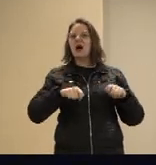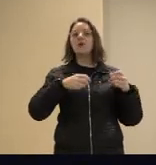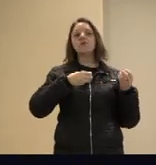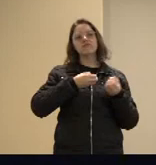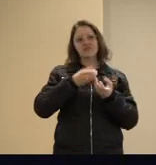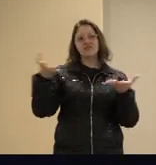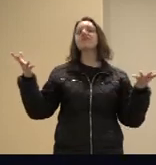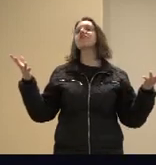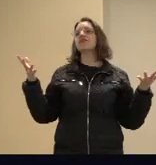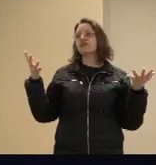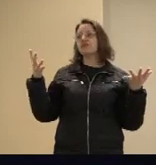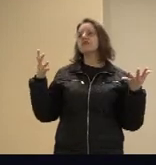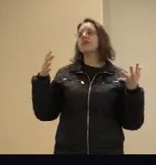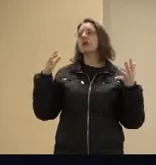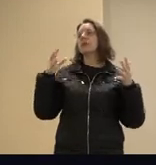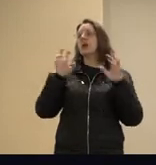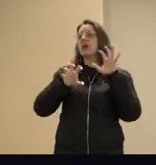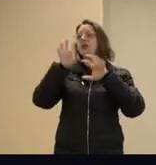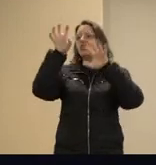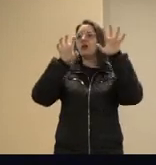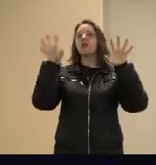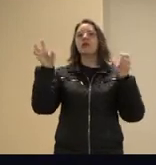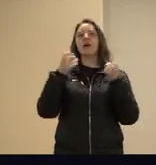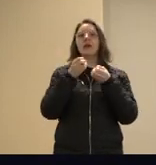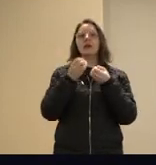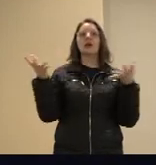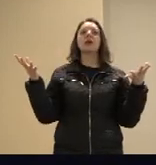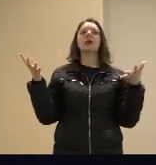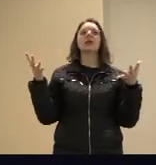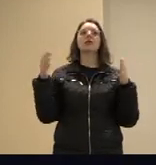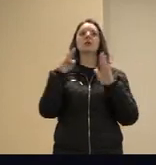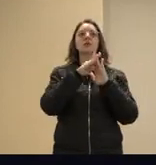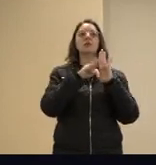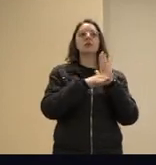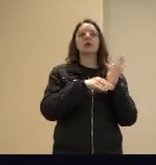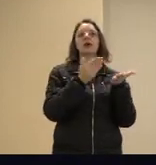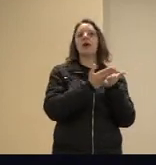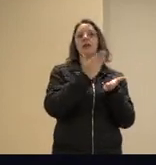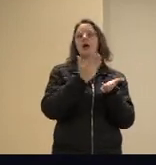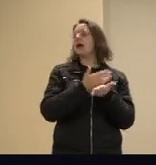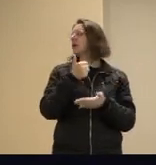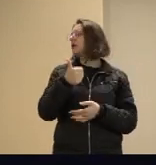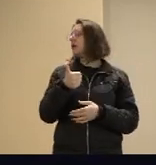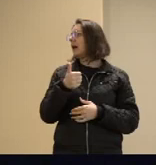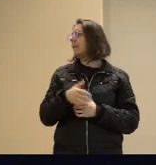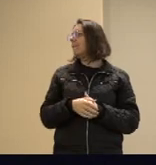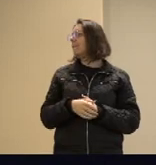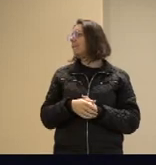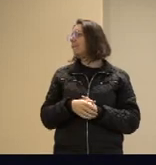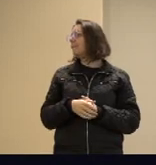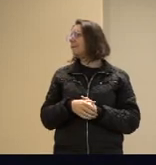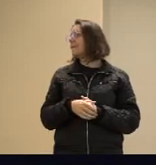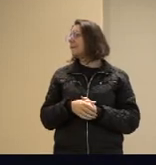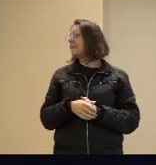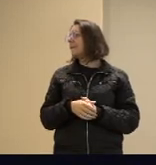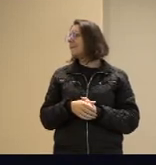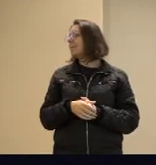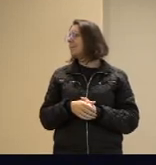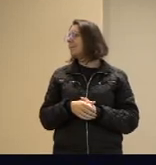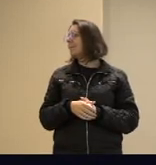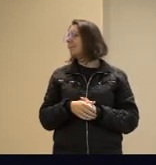municípios, nas regiões, vai distribuindo o caderno aqui, o livro. A Maristela trouxe uma solução também.